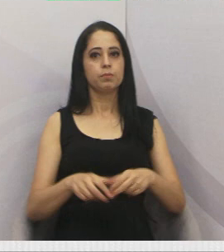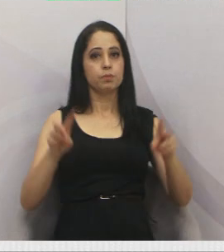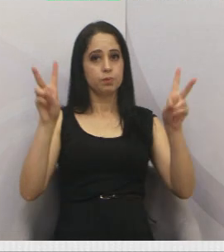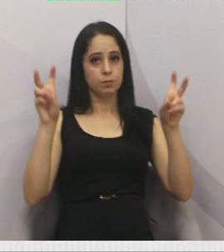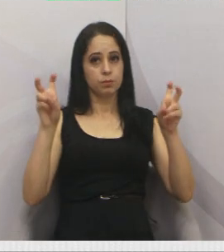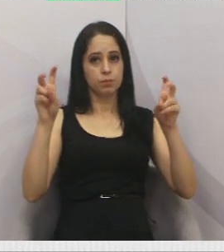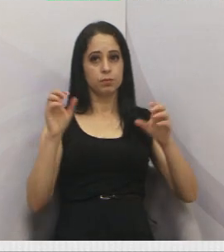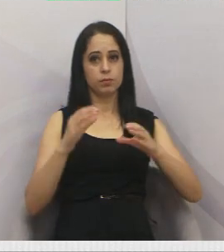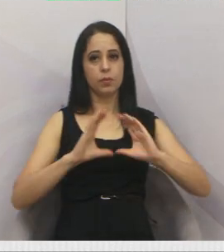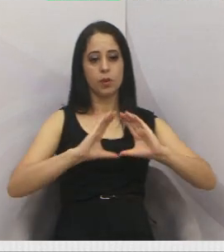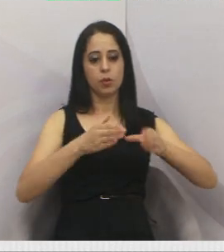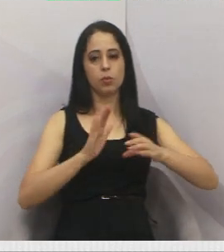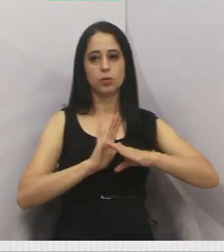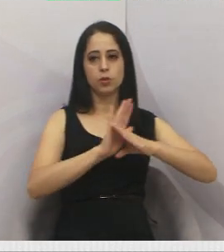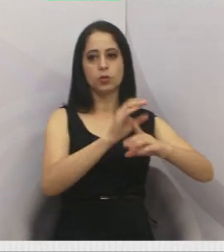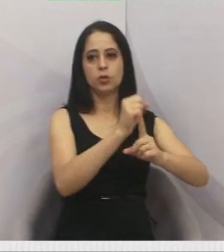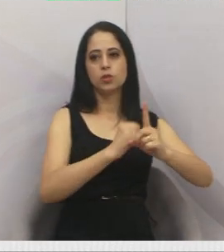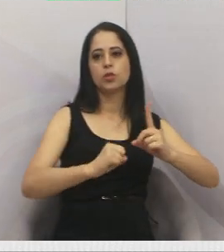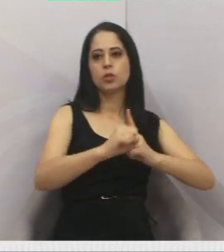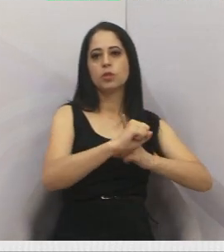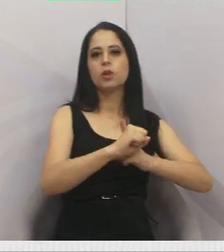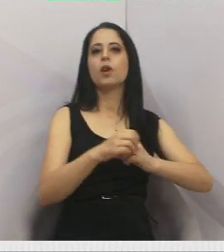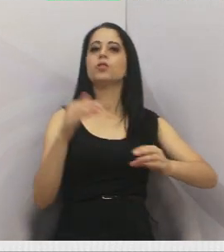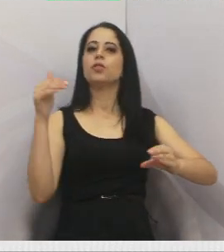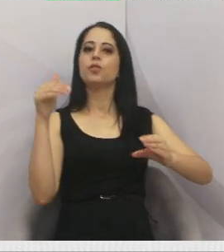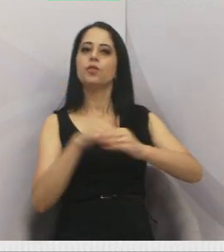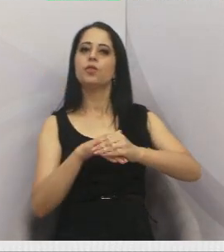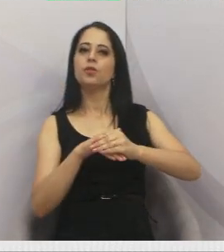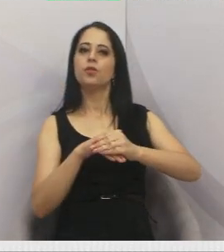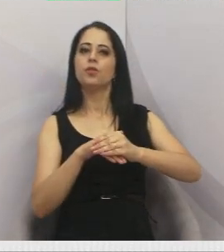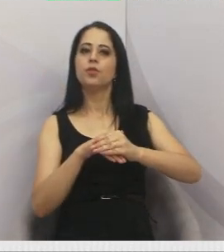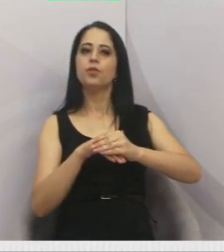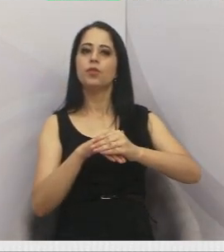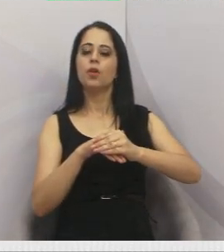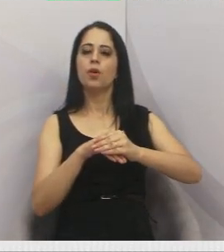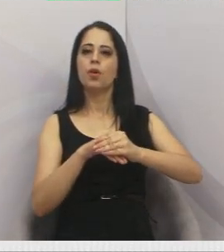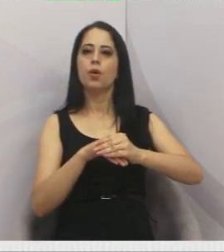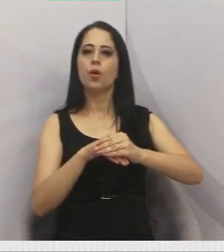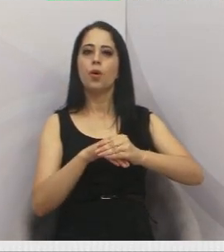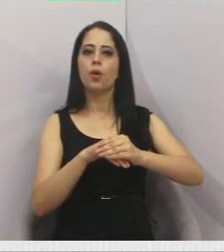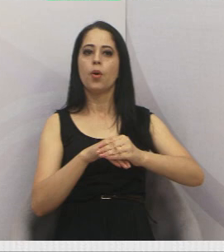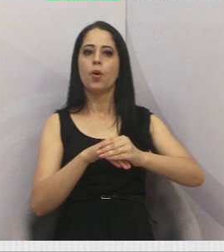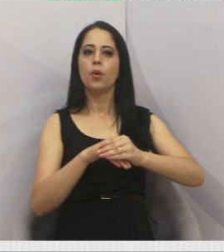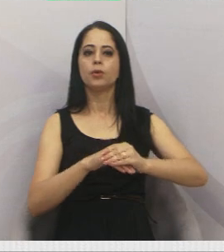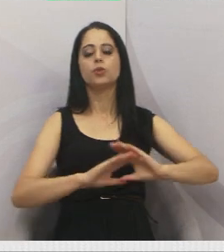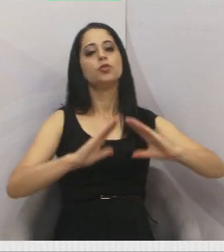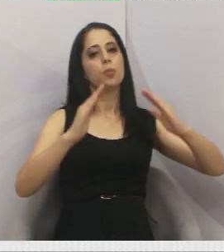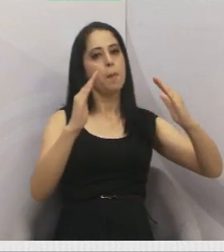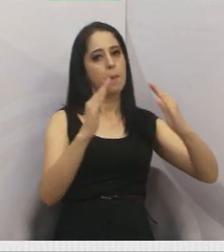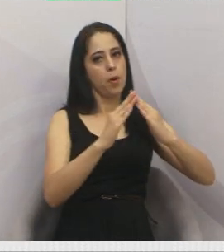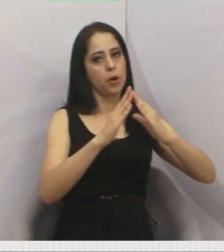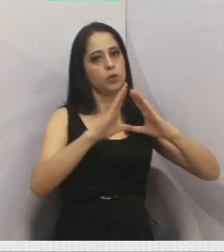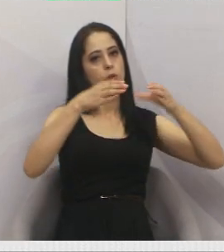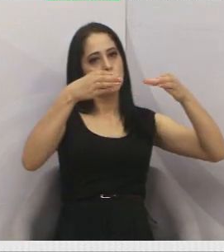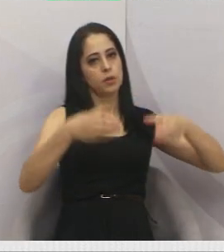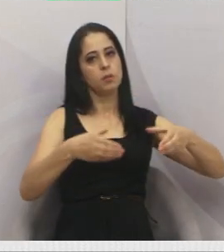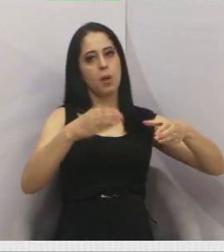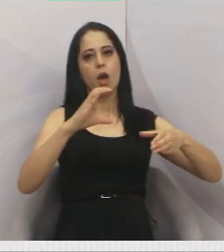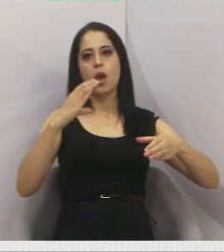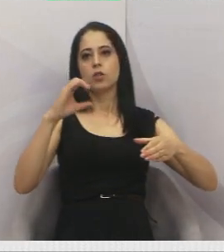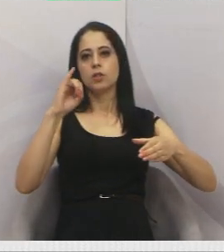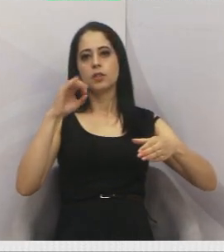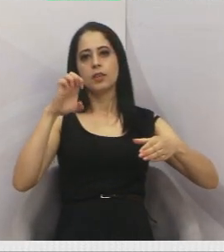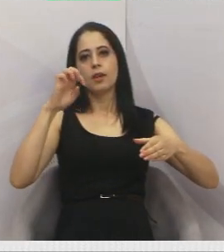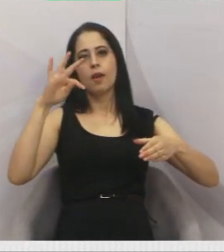Segmento Movimentos Populares, um voto para a Associação dos Proprietários e Moradores do Jardim Siesta. Segmento Entidades de